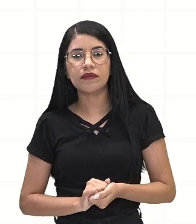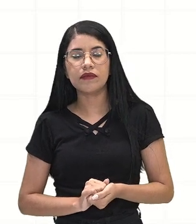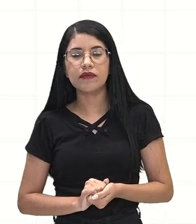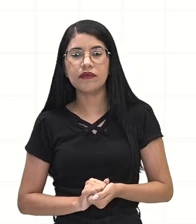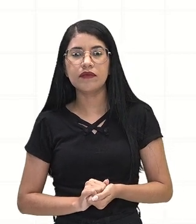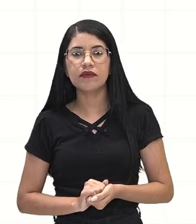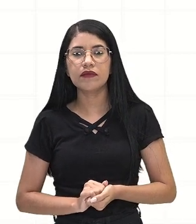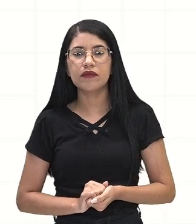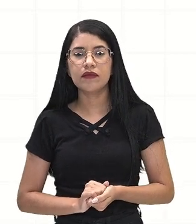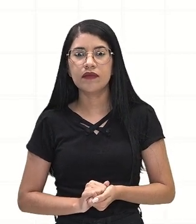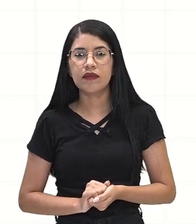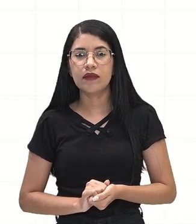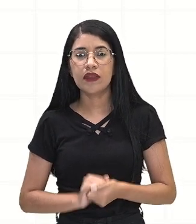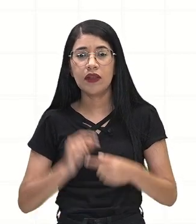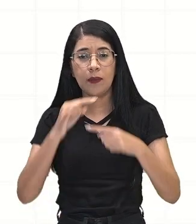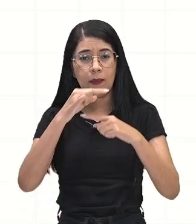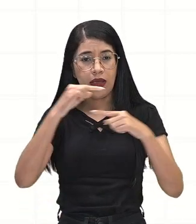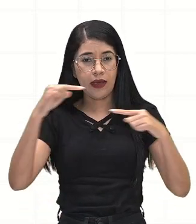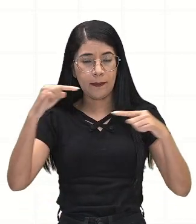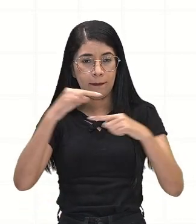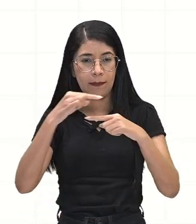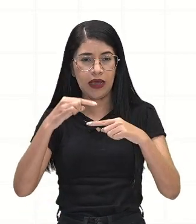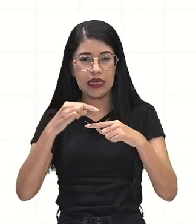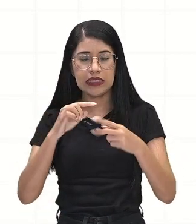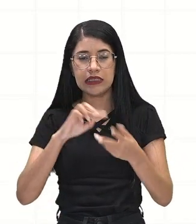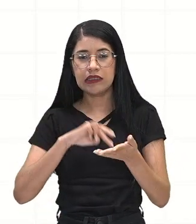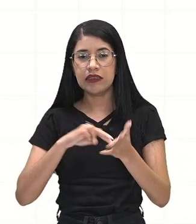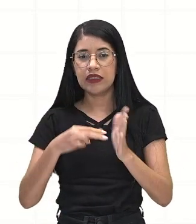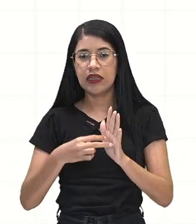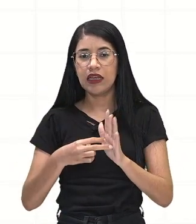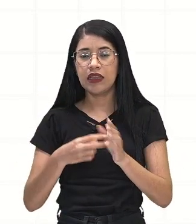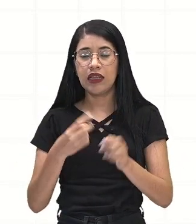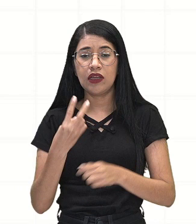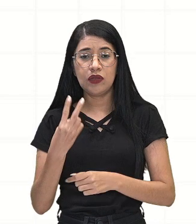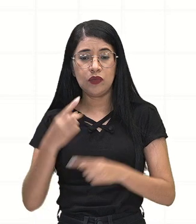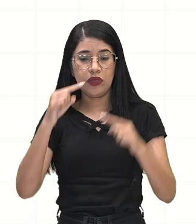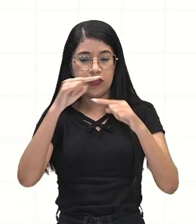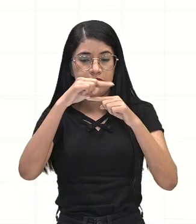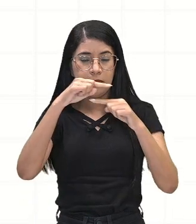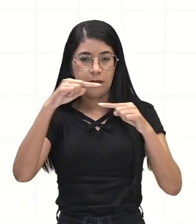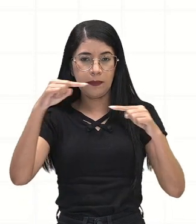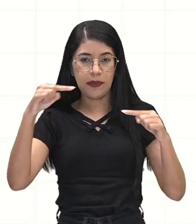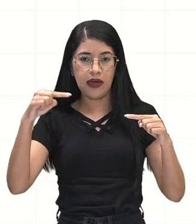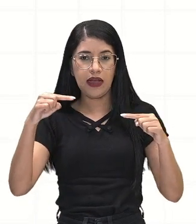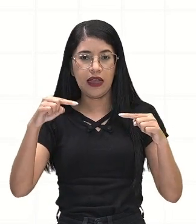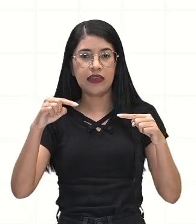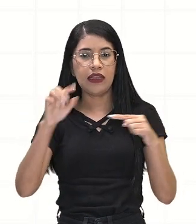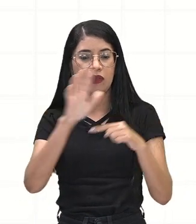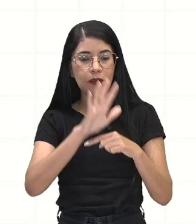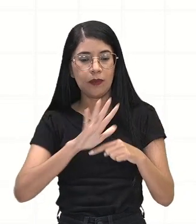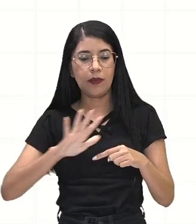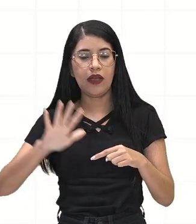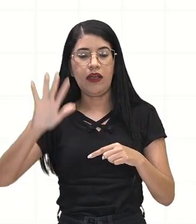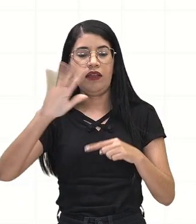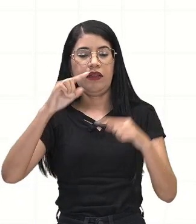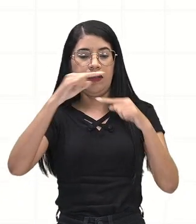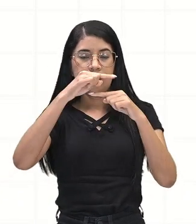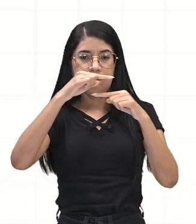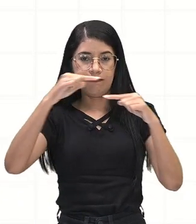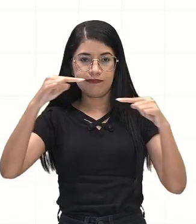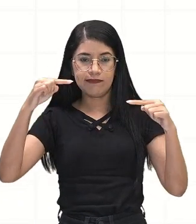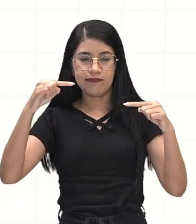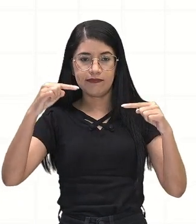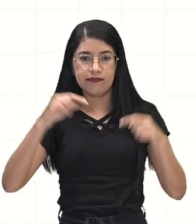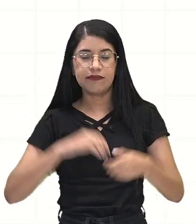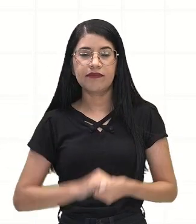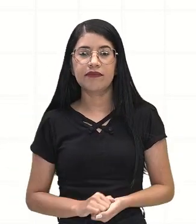seguinte: retas paralelas são duas retas contidas no mesmo plano, certo? Que